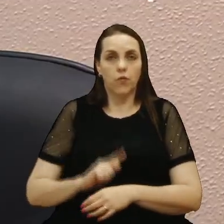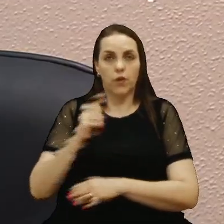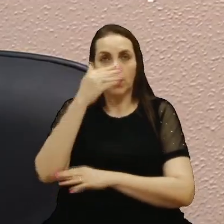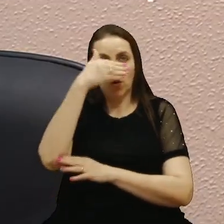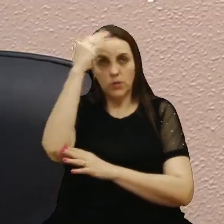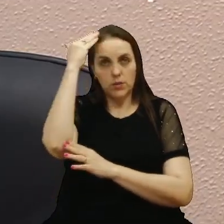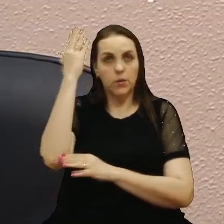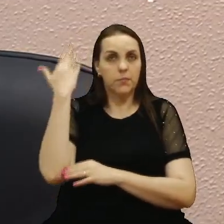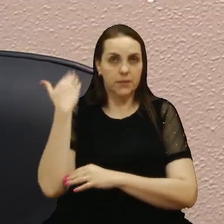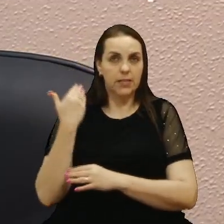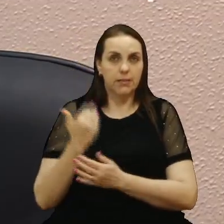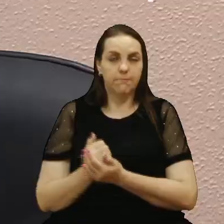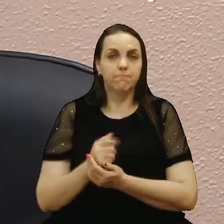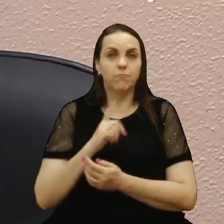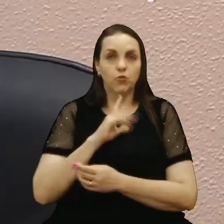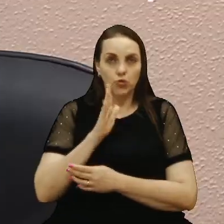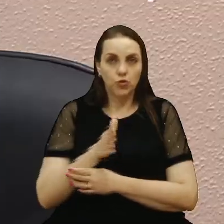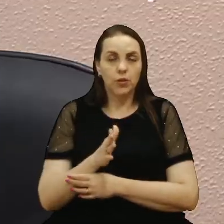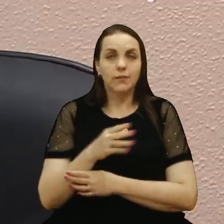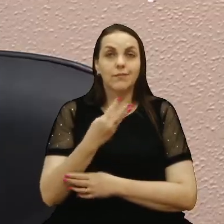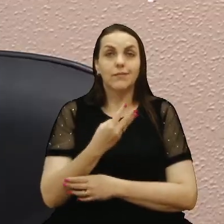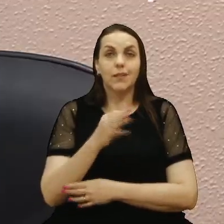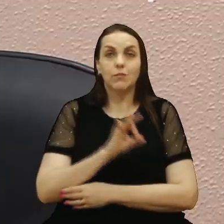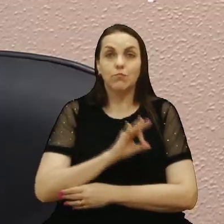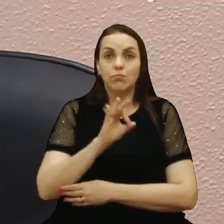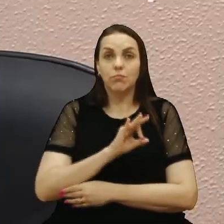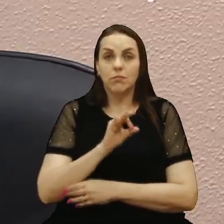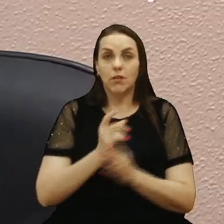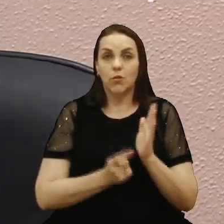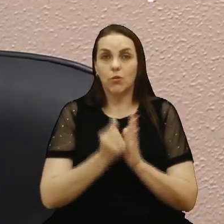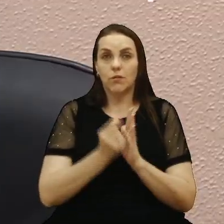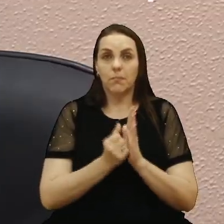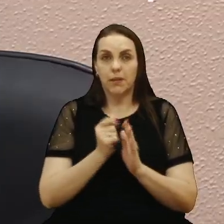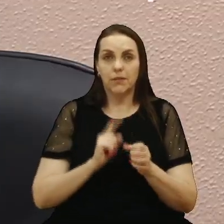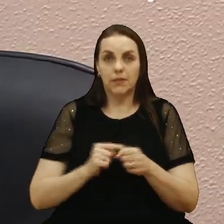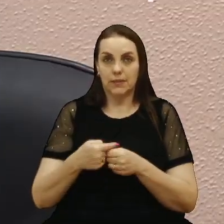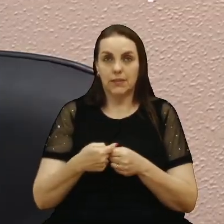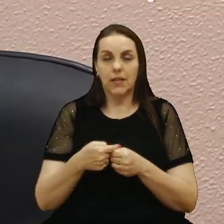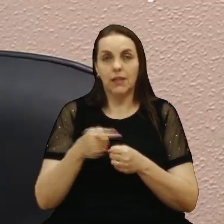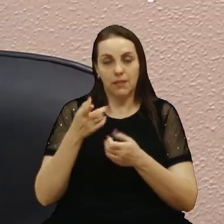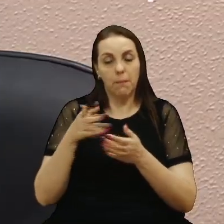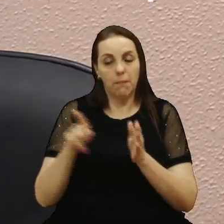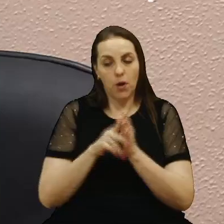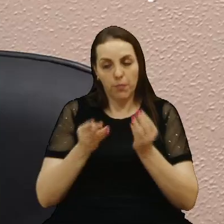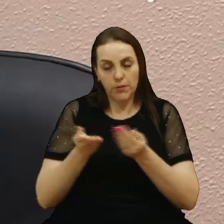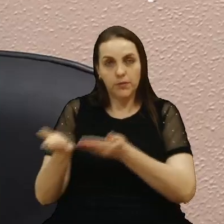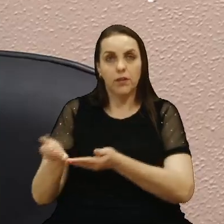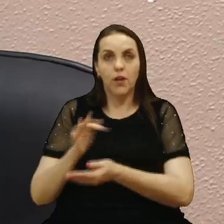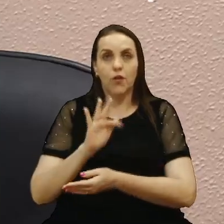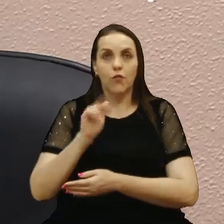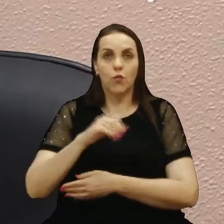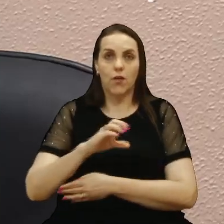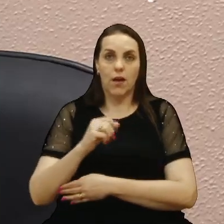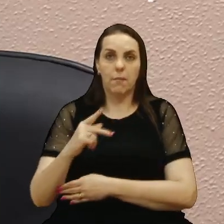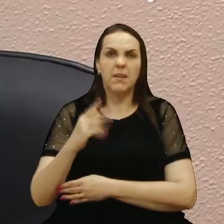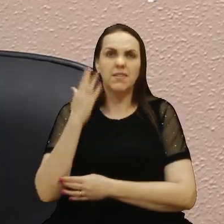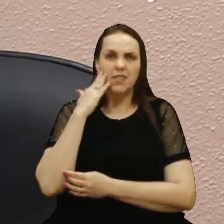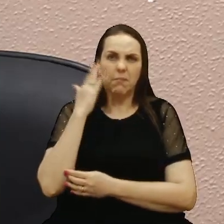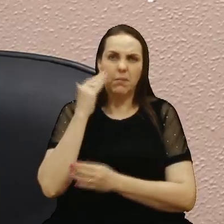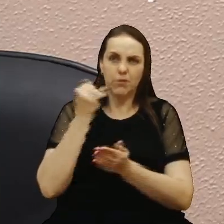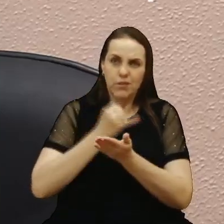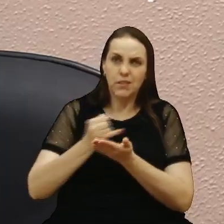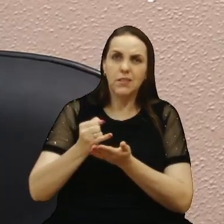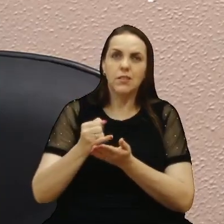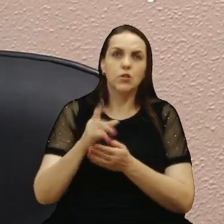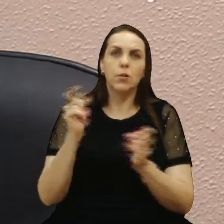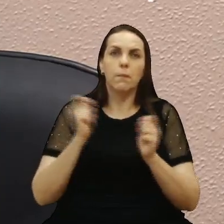Nós propusemos que tivéssemos 3% do orçamento do município ao FUNCAP. Claro que sabemos que, de início, talvez isso não fosse